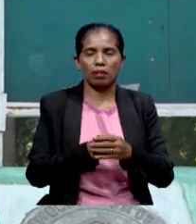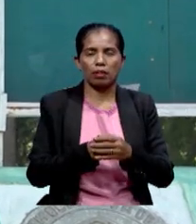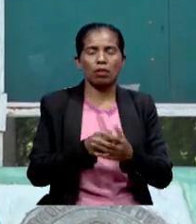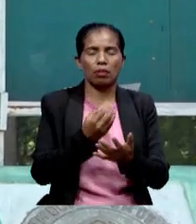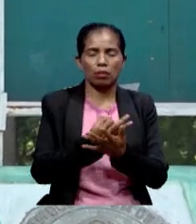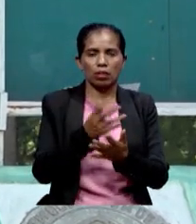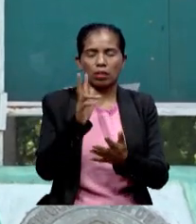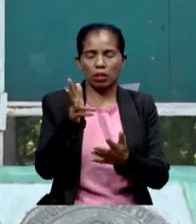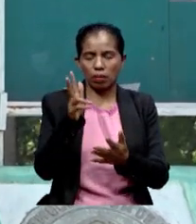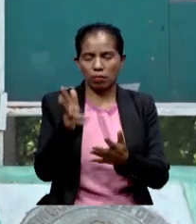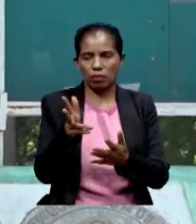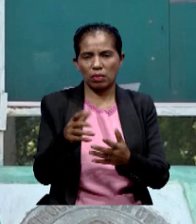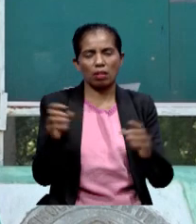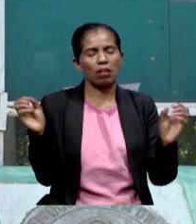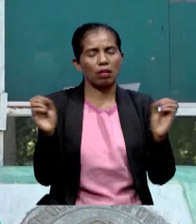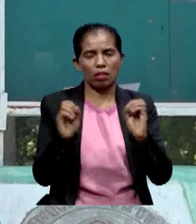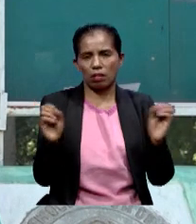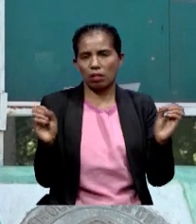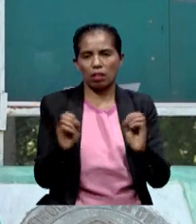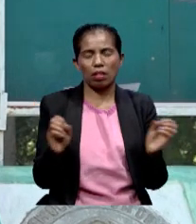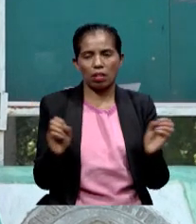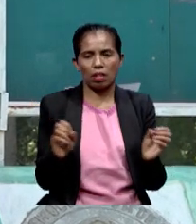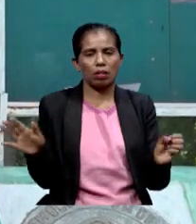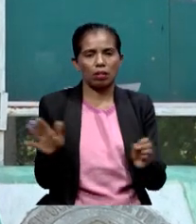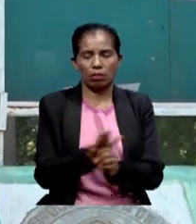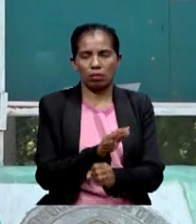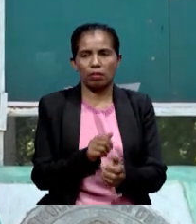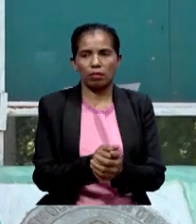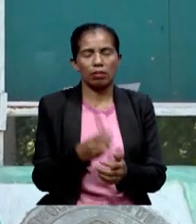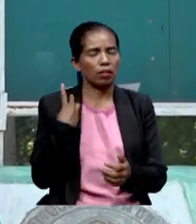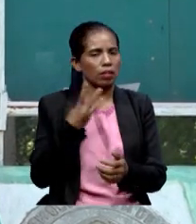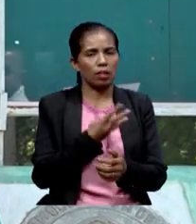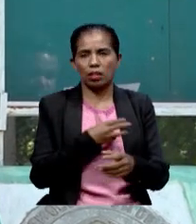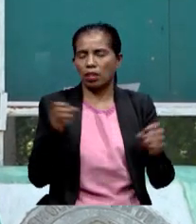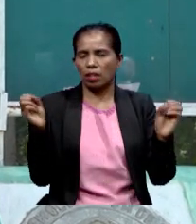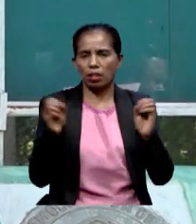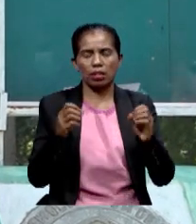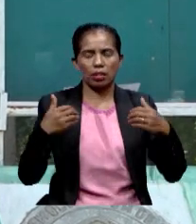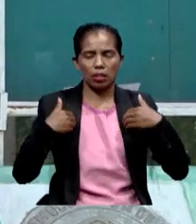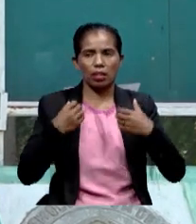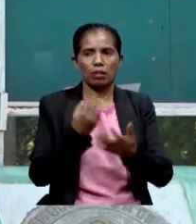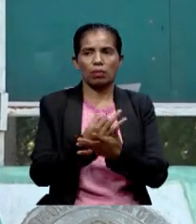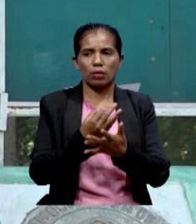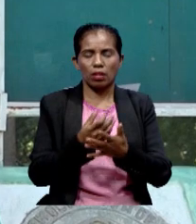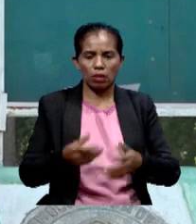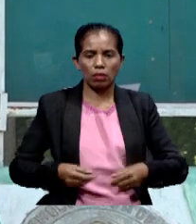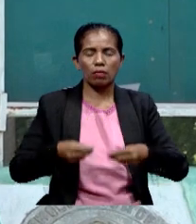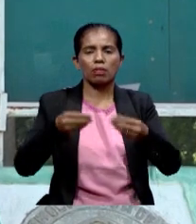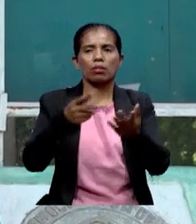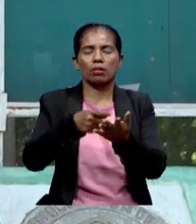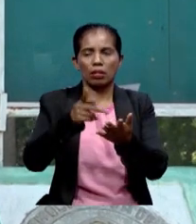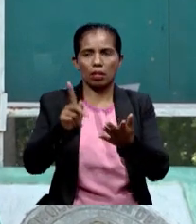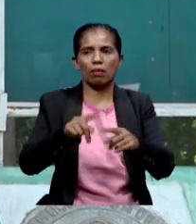ne lato. E então, how dihan? Ita lai ha osam para fo para